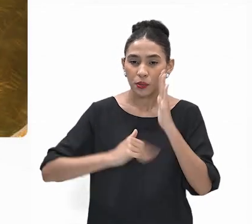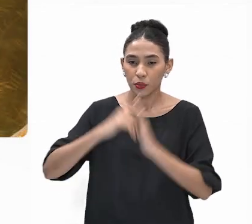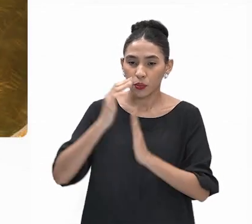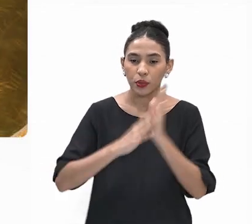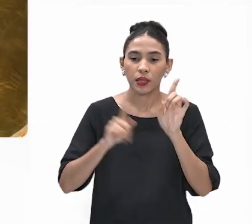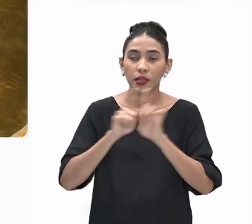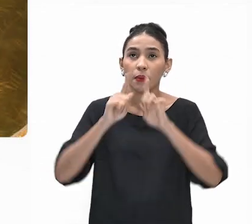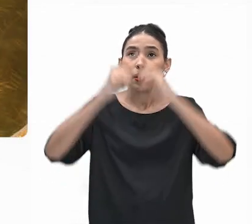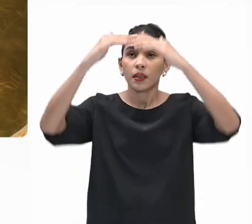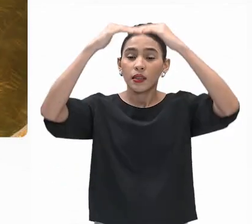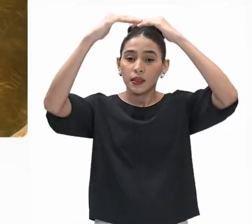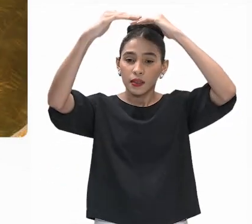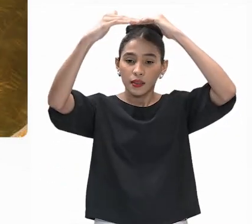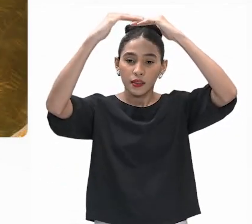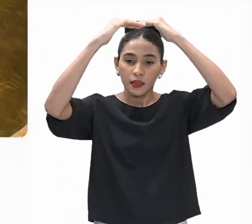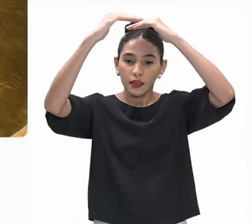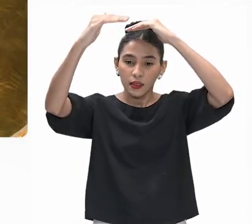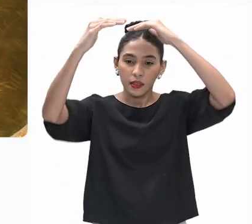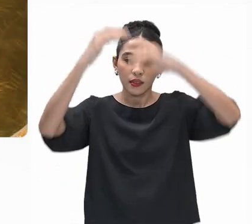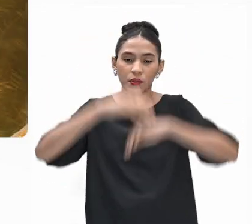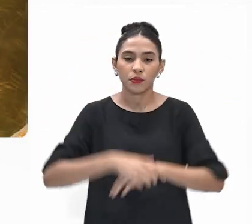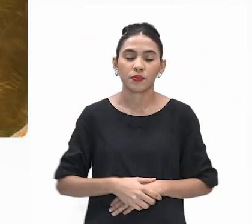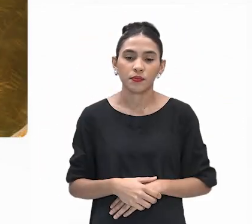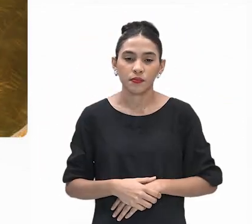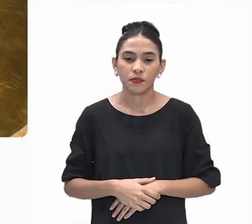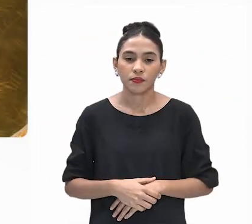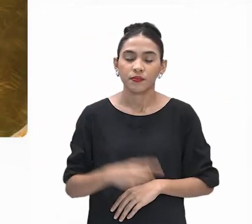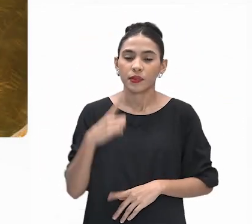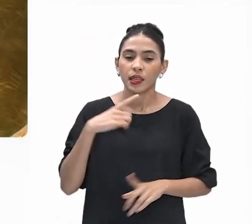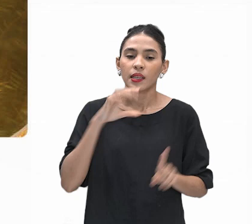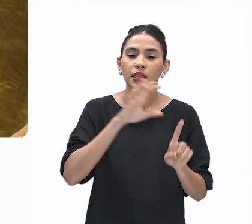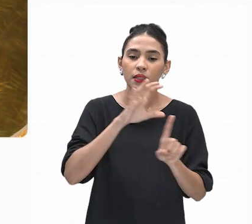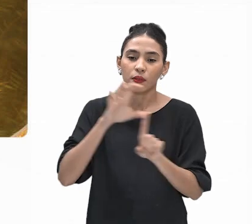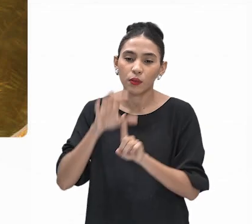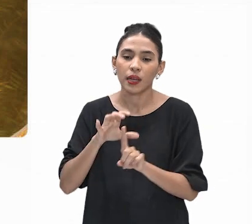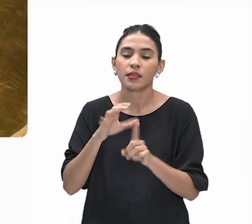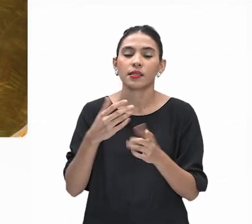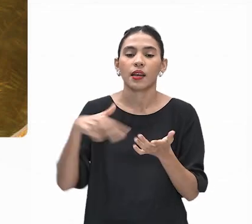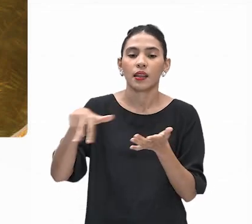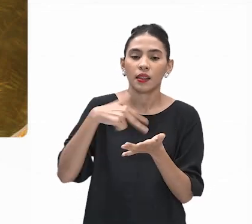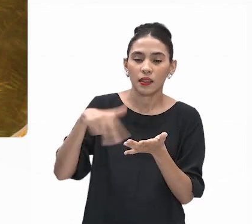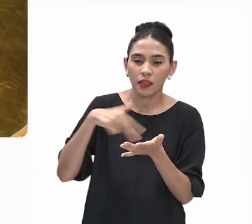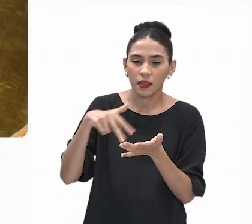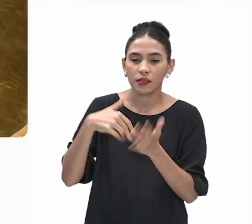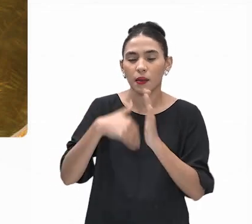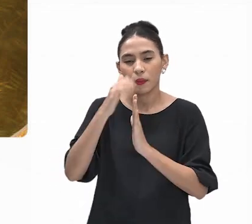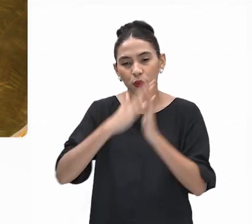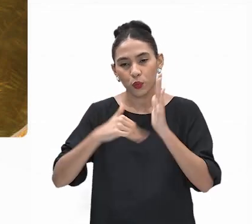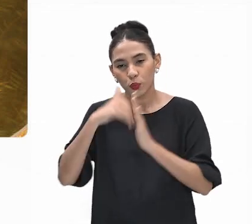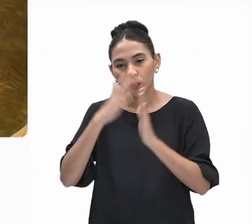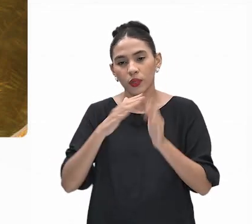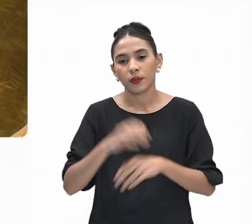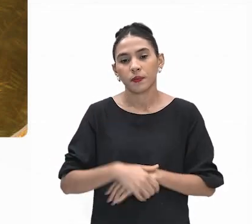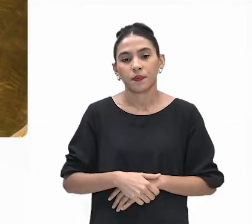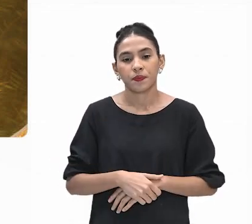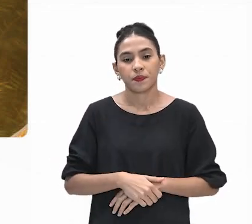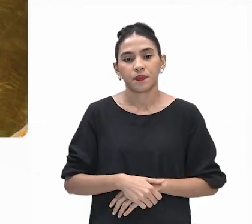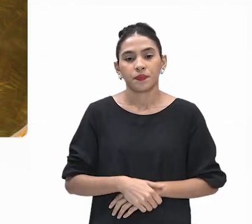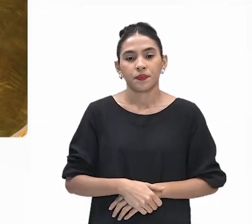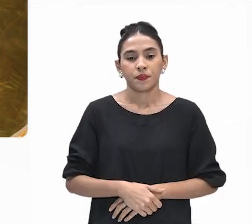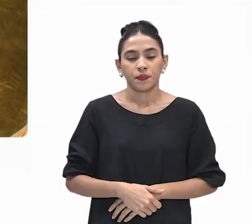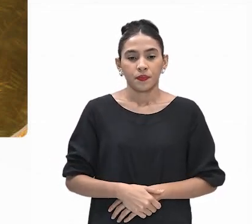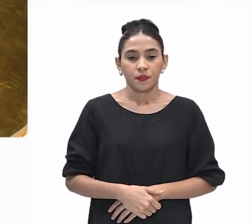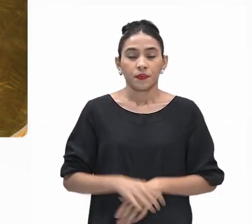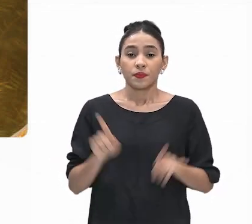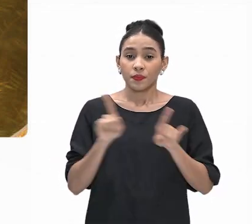no teto, que eu mostrei para vocês, que eles fazem alusão à dança, tá? E o teatro também, como